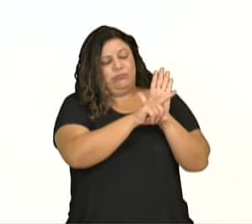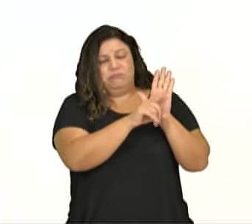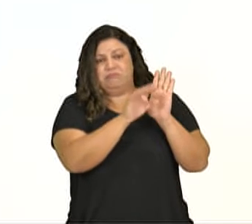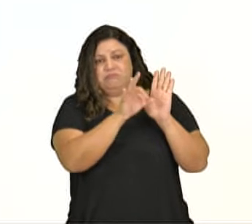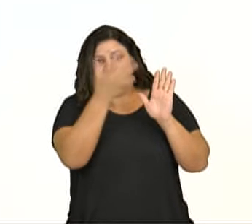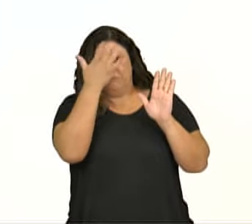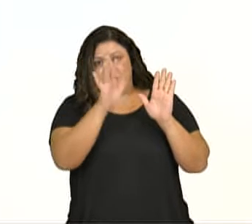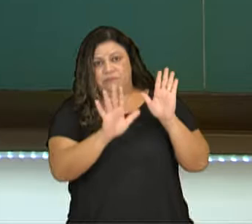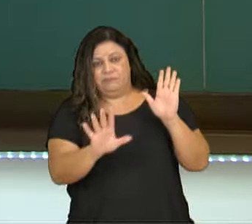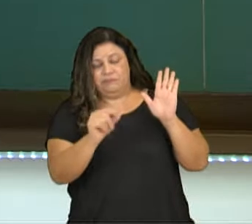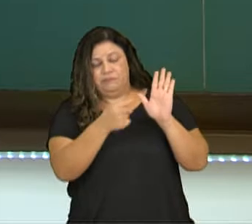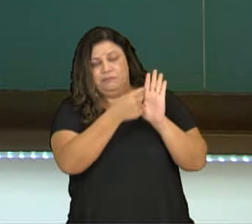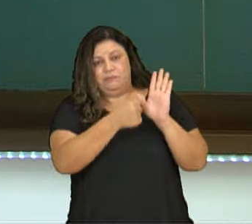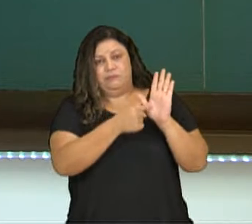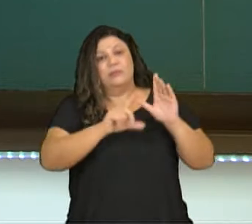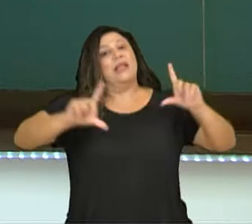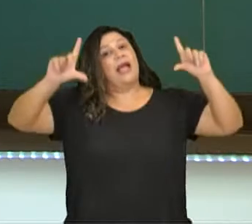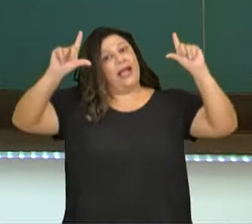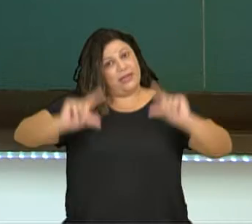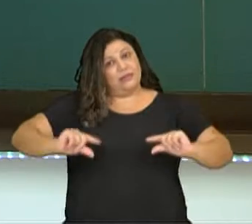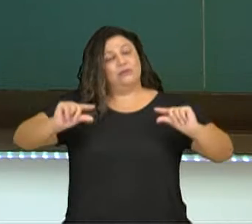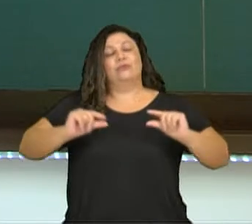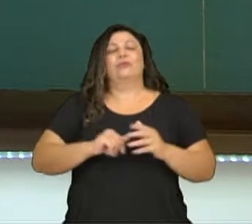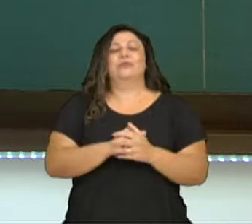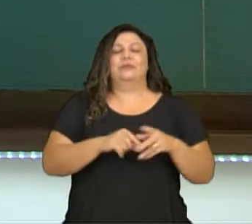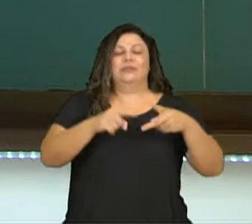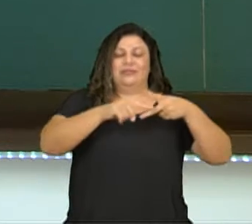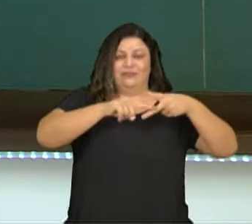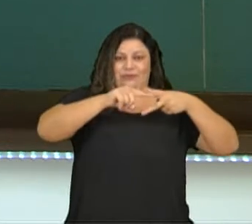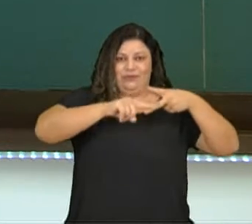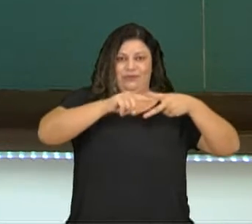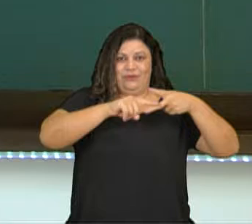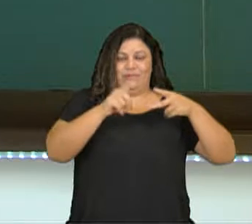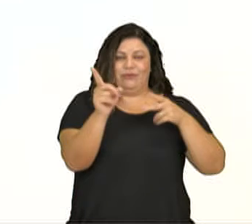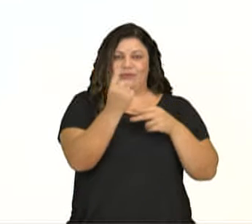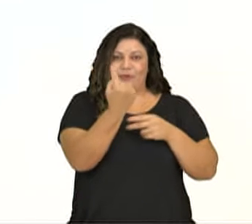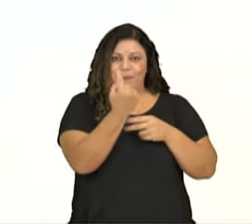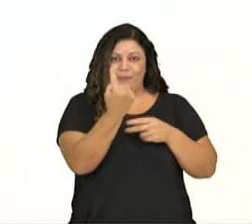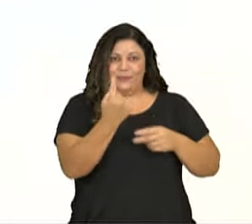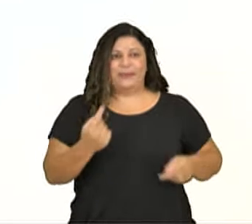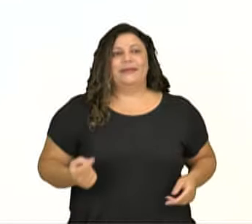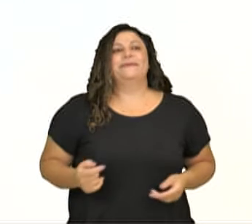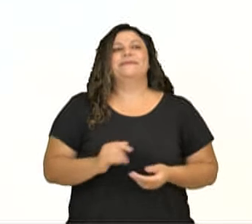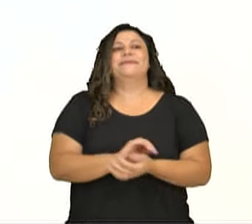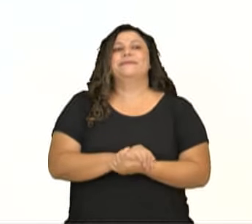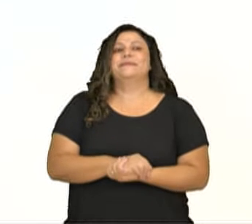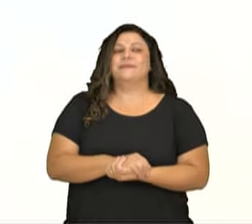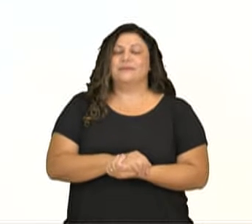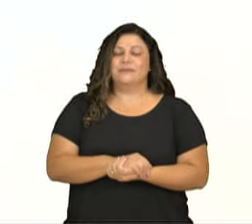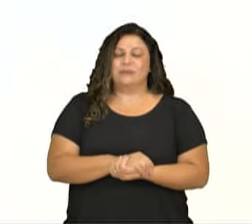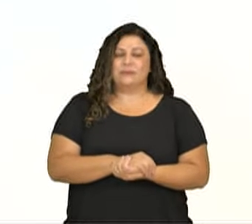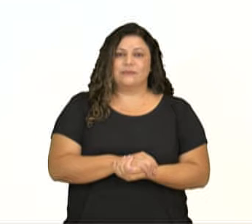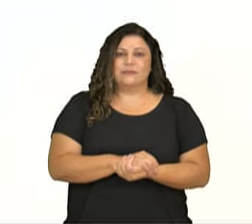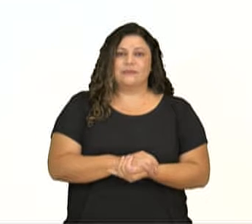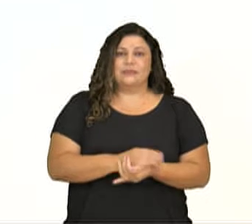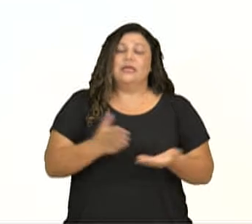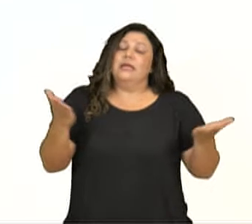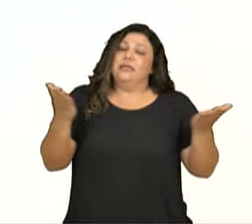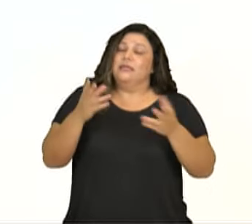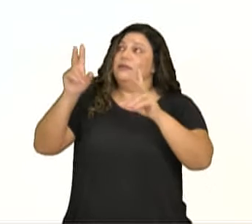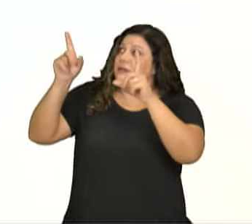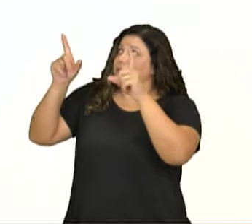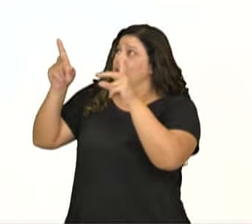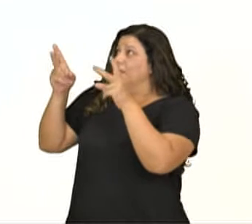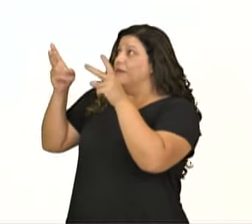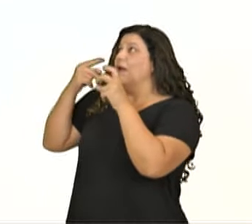isso se chama redução de ângulos ao primeiro quadrante. E aqui, então, nós temos a primeira